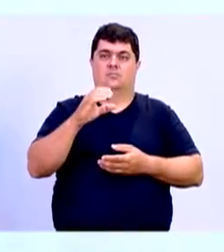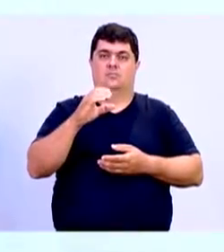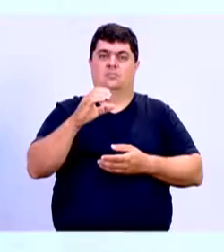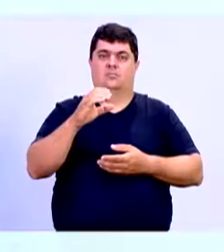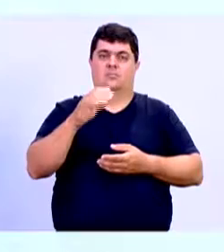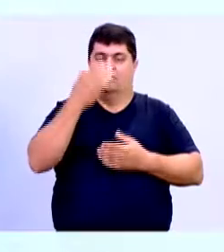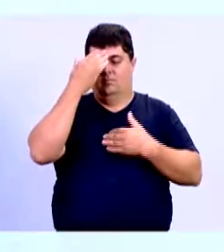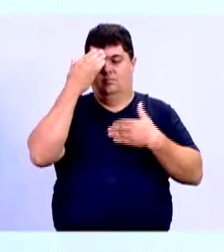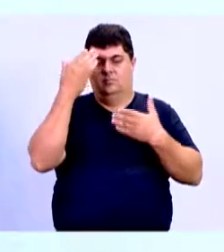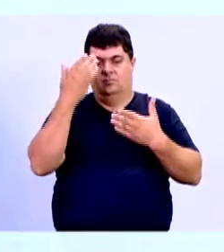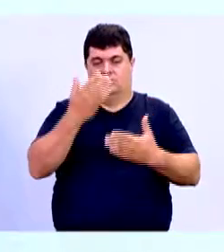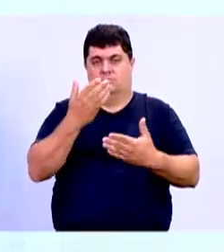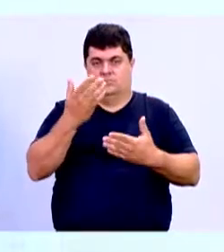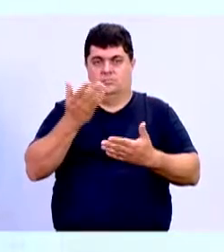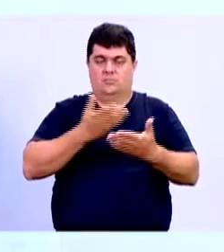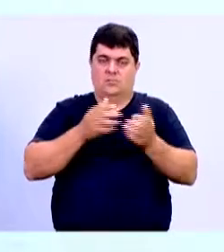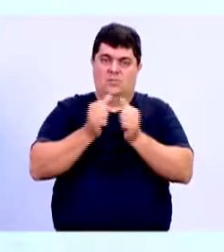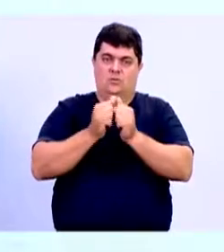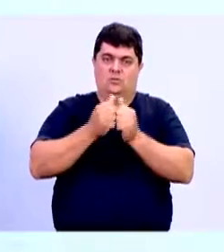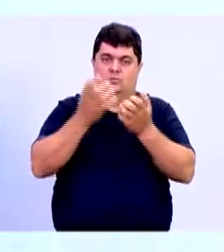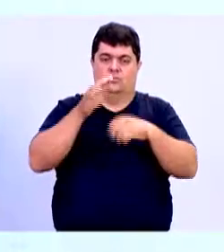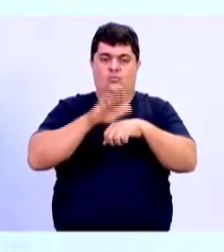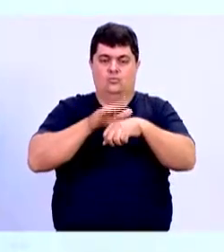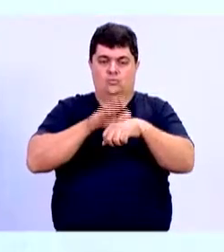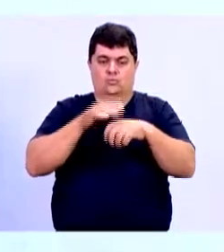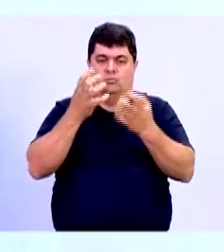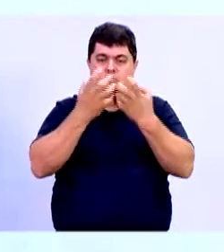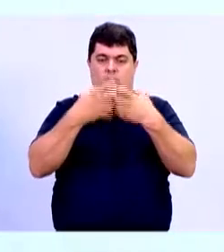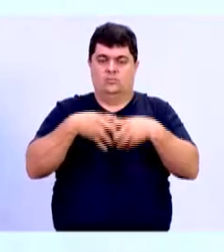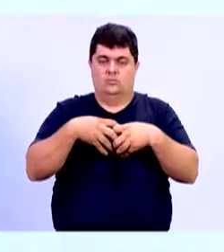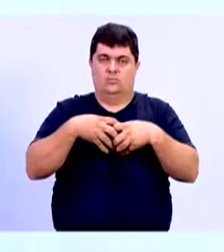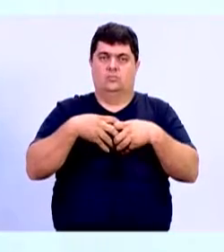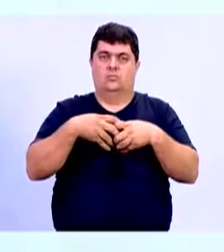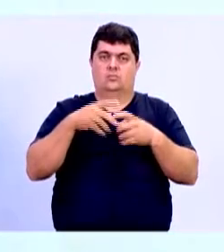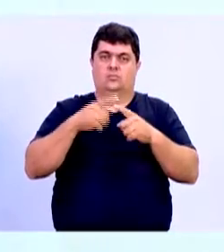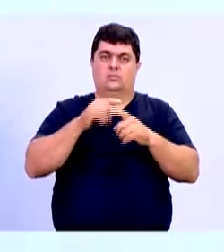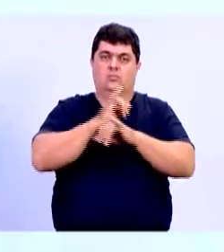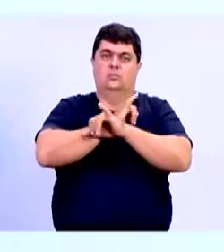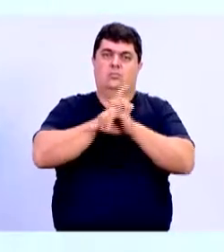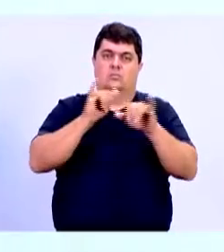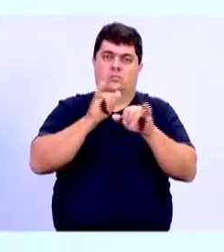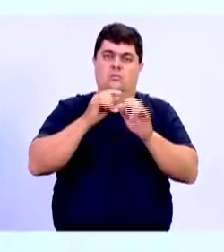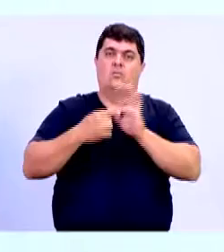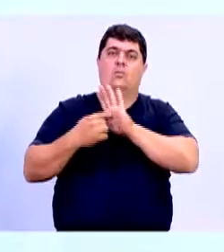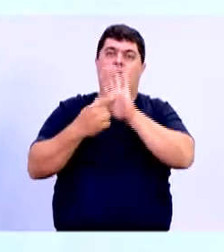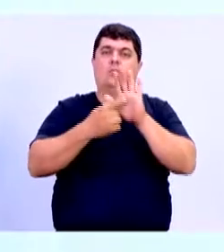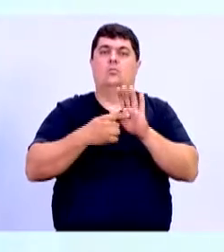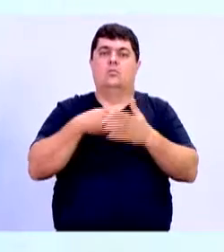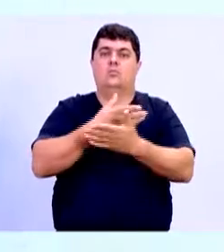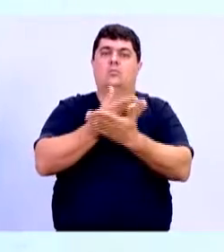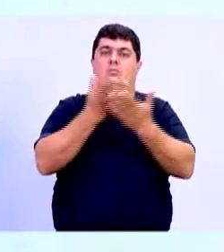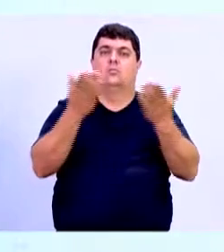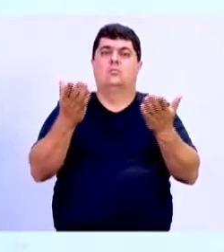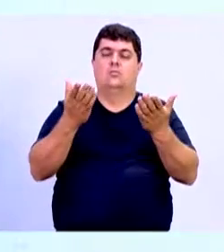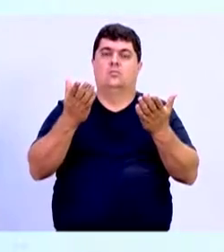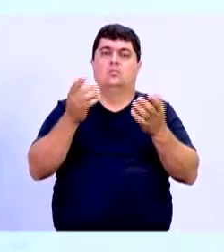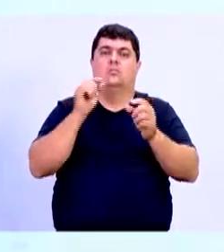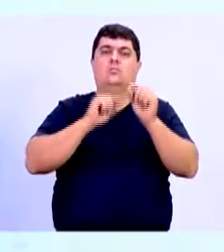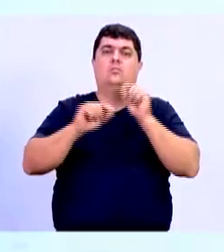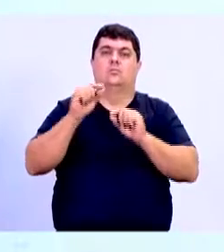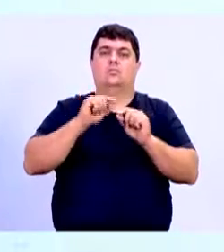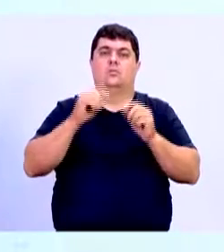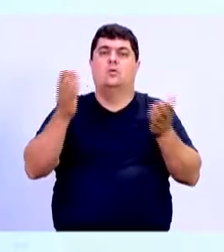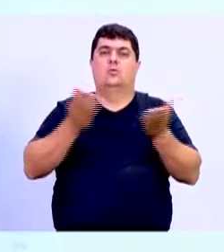eu agradecemos muito o convite que o IFRO nos fez para que apresentássemos aos senhores o que